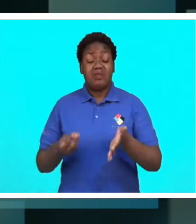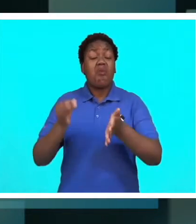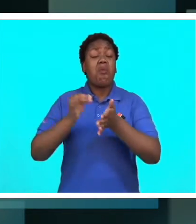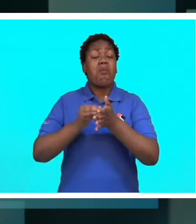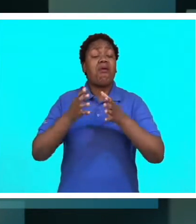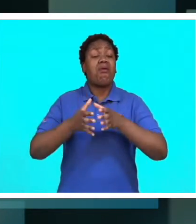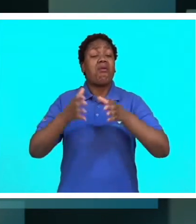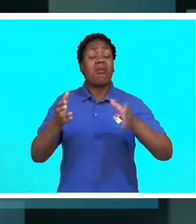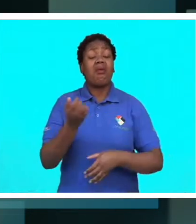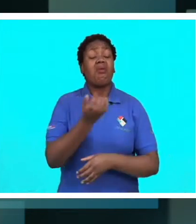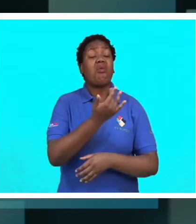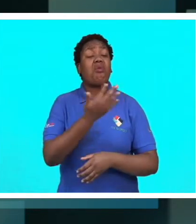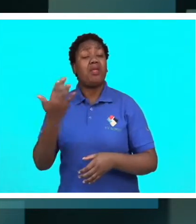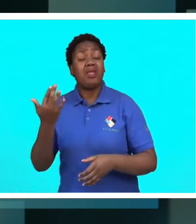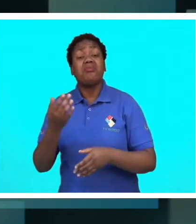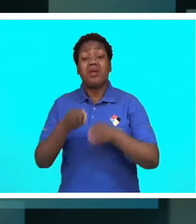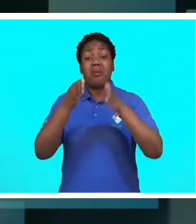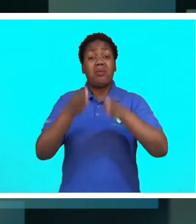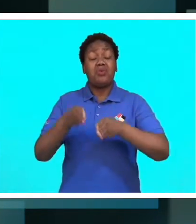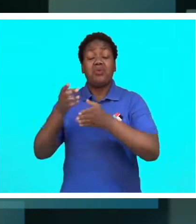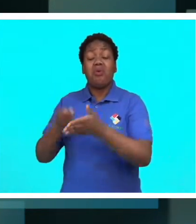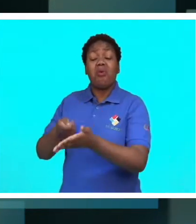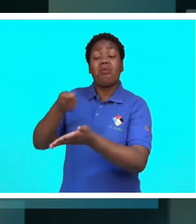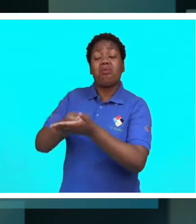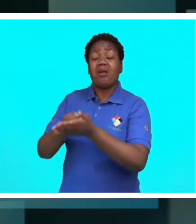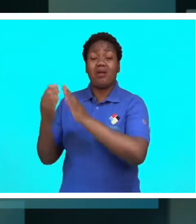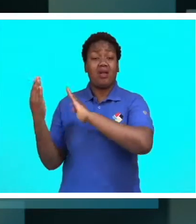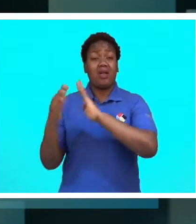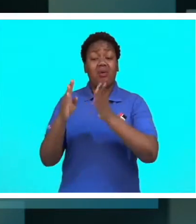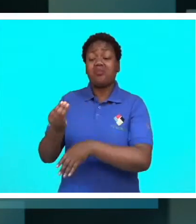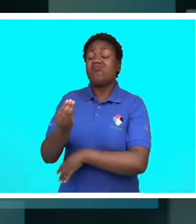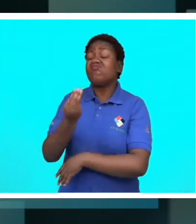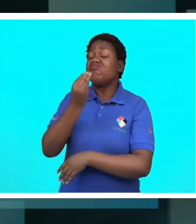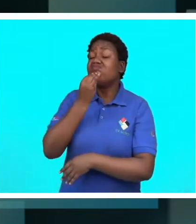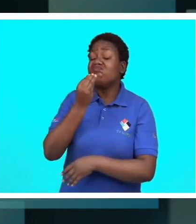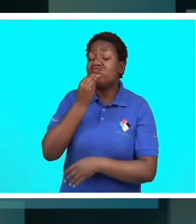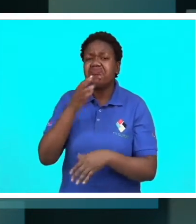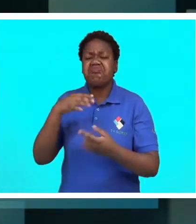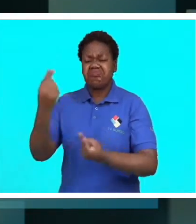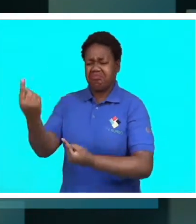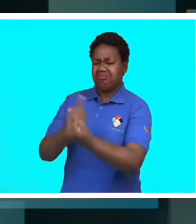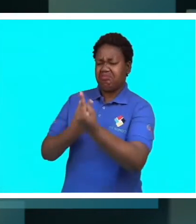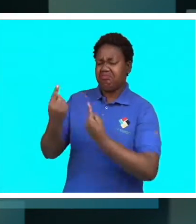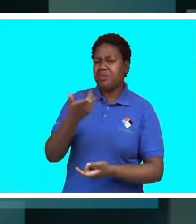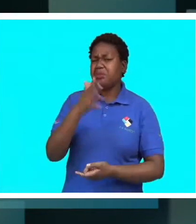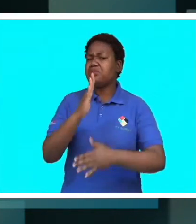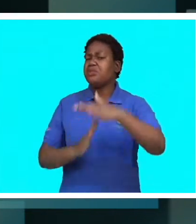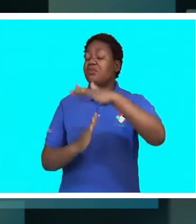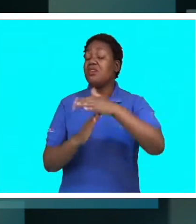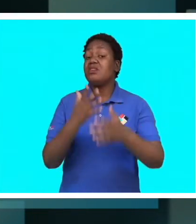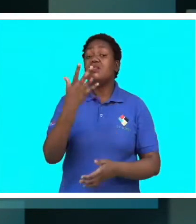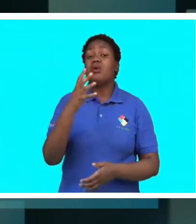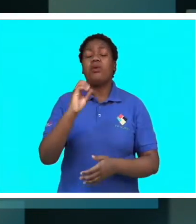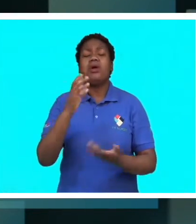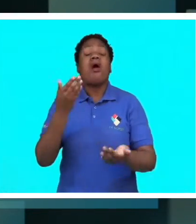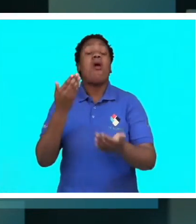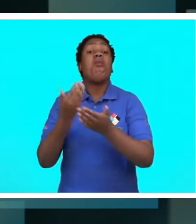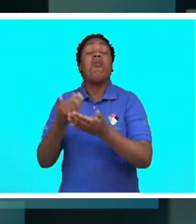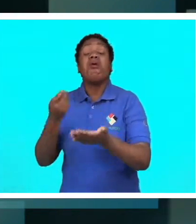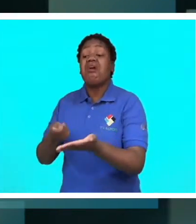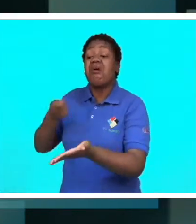O número de consumidores de comida comercializada na rua, na cidade de Maputo. Em média,